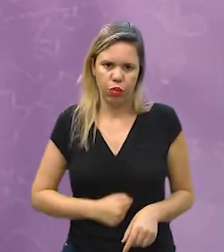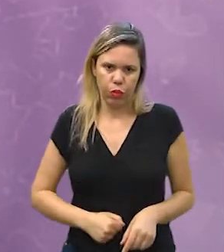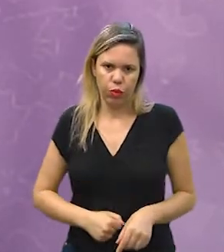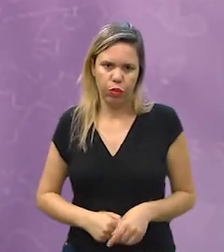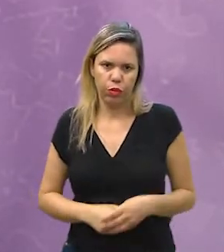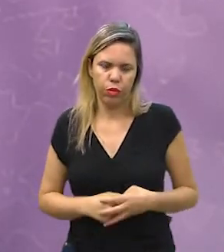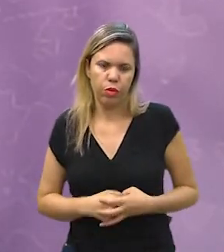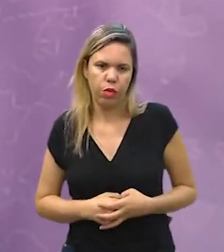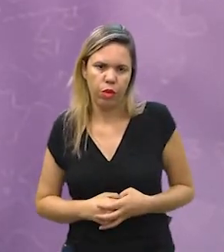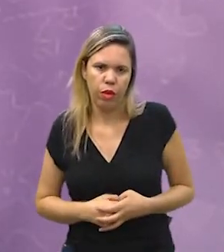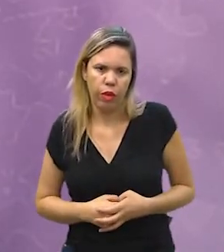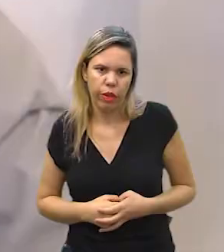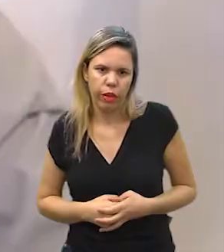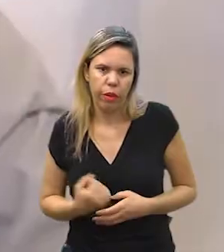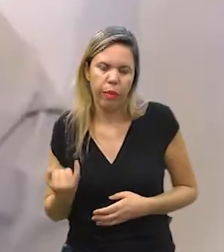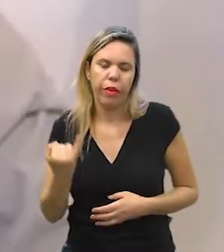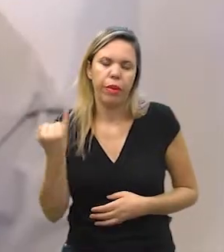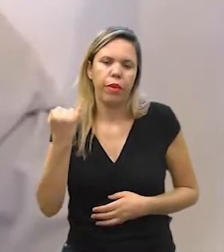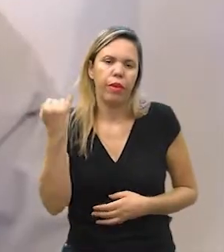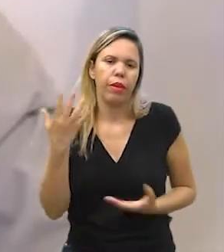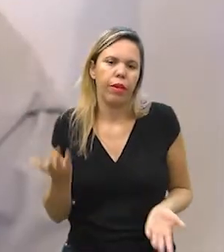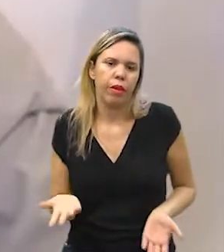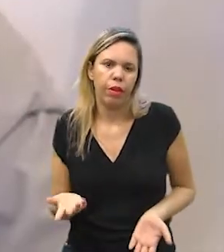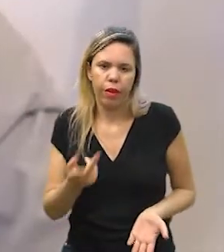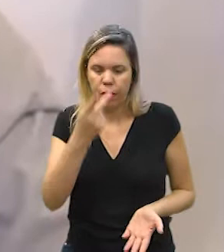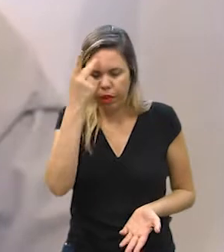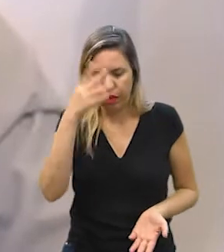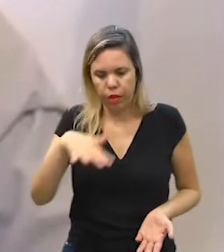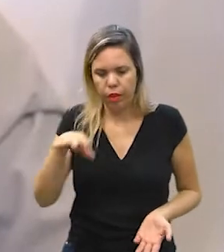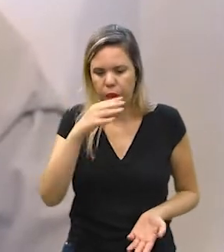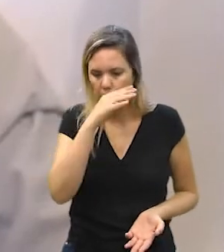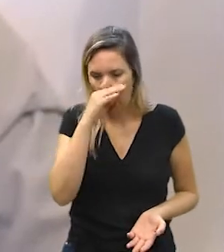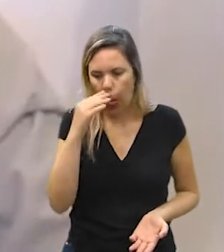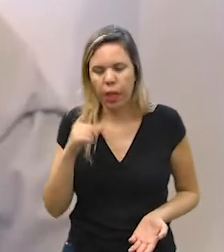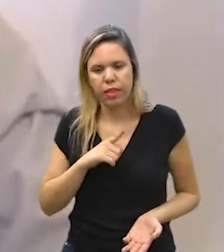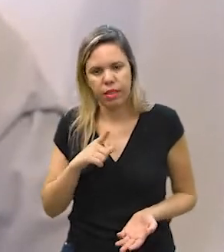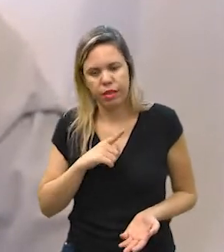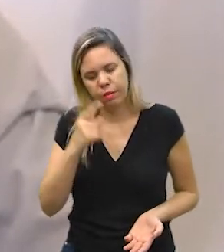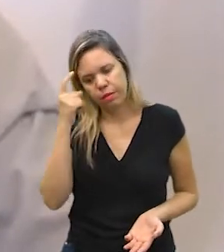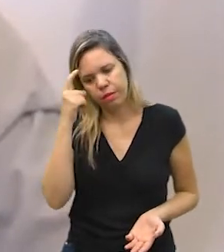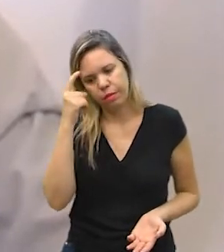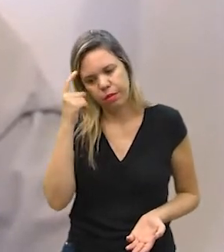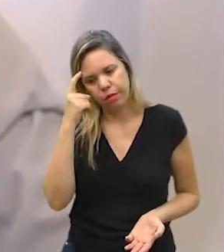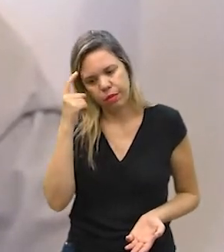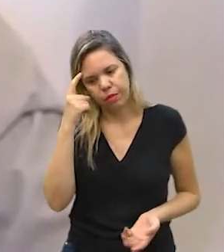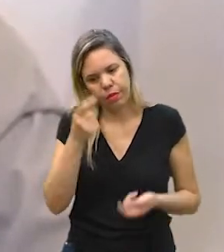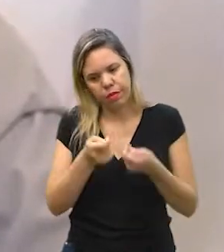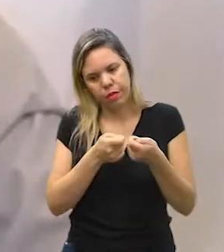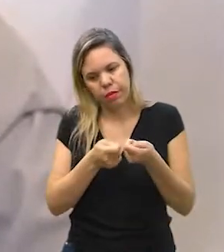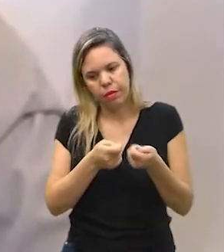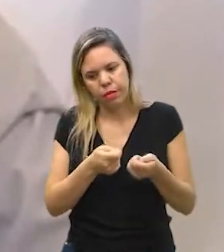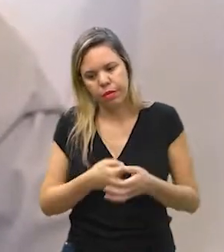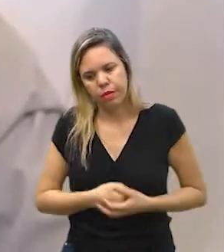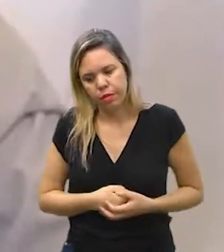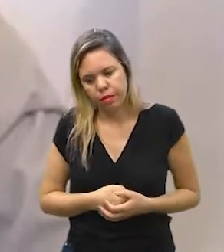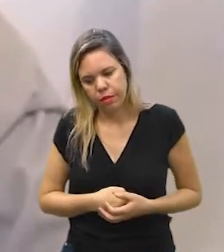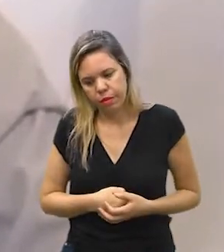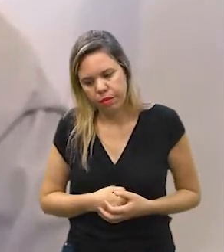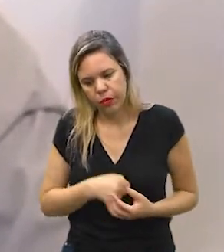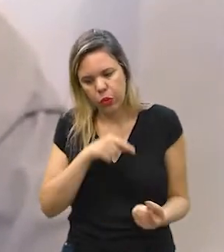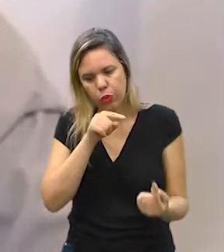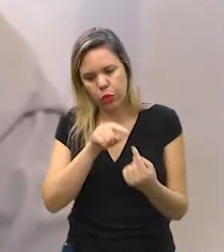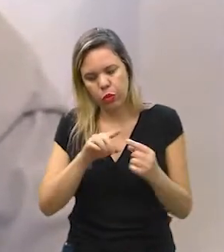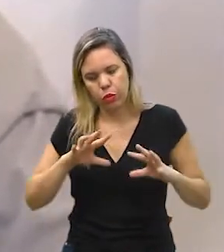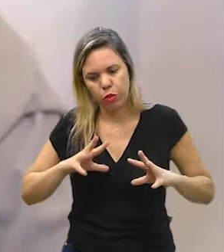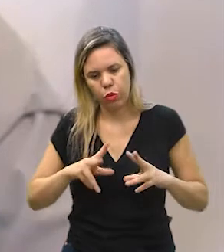intestino. Veja, o mais importante que as pessoas têm que ter em mente é que o equilíbrio é o objetivo